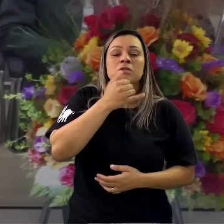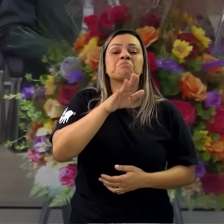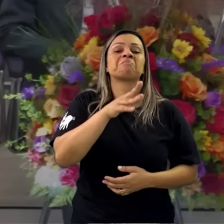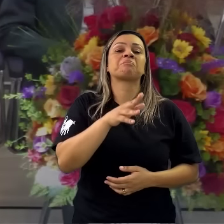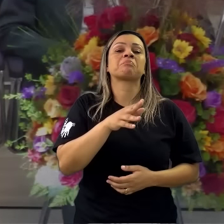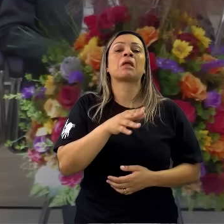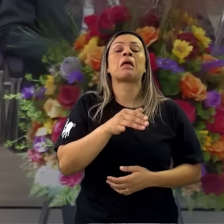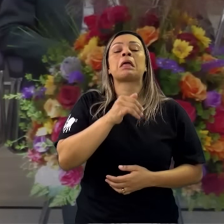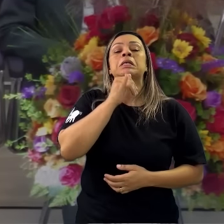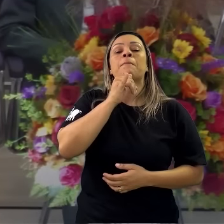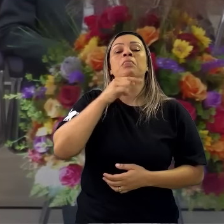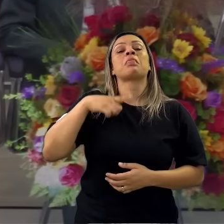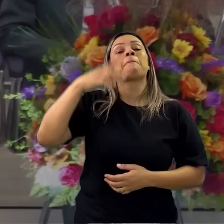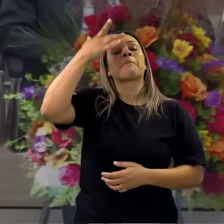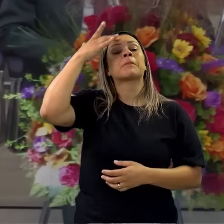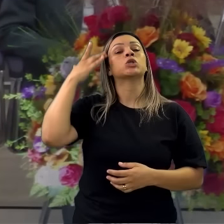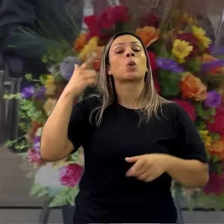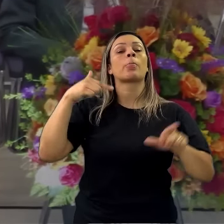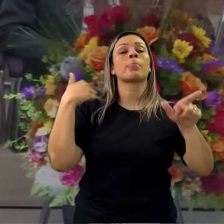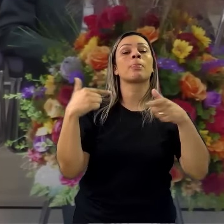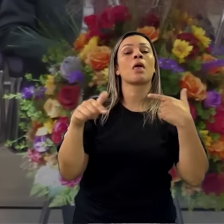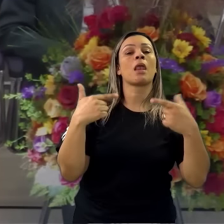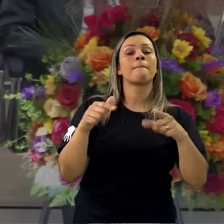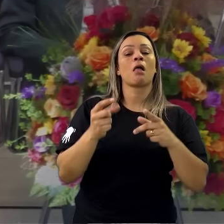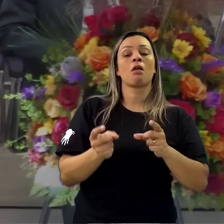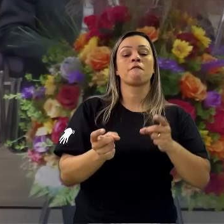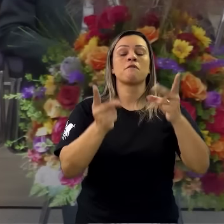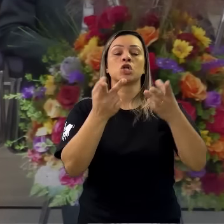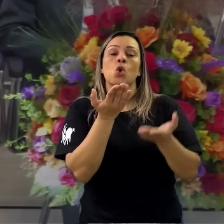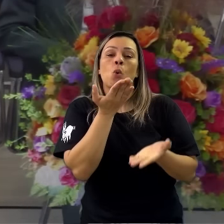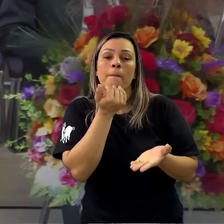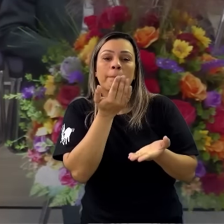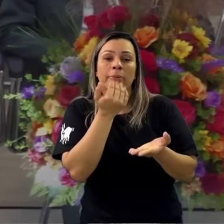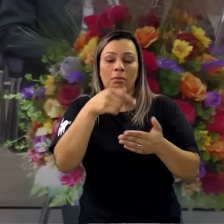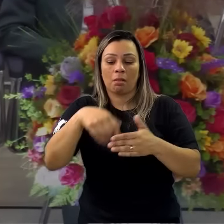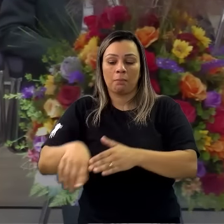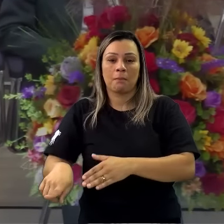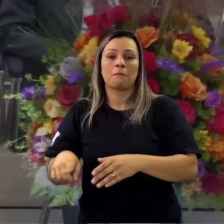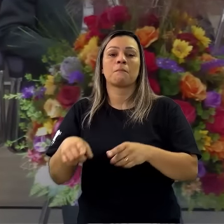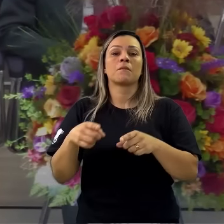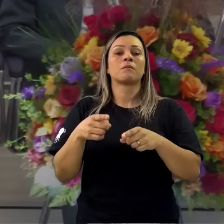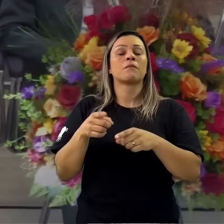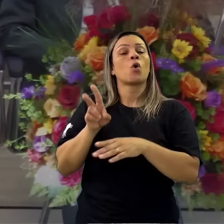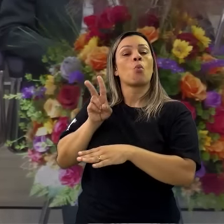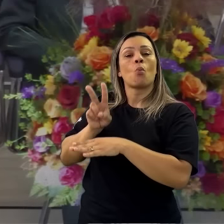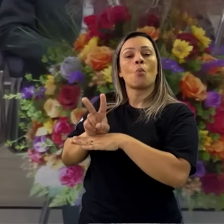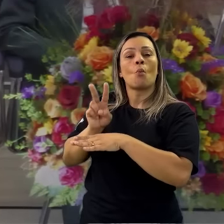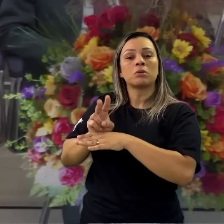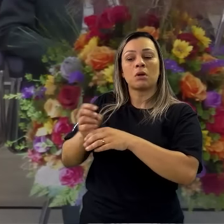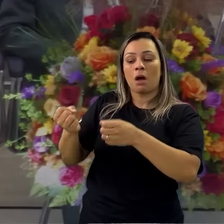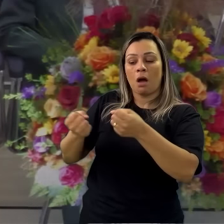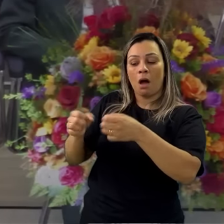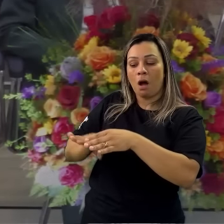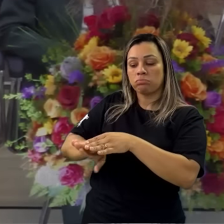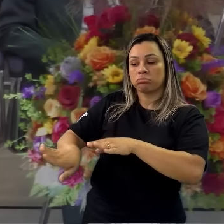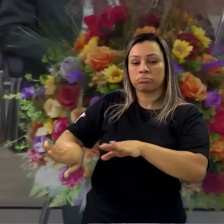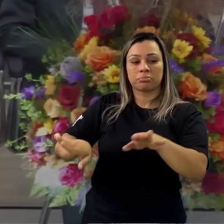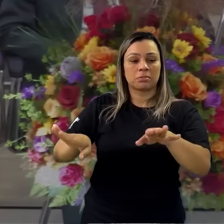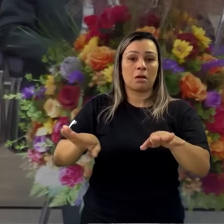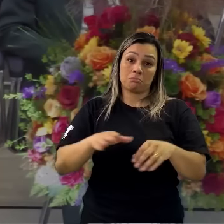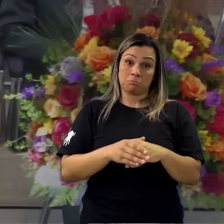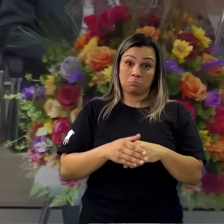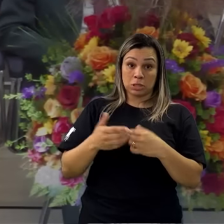cantina você sabia que tem irmãos que nunca vai sair do estacionamento e não é porque não tem qualidades em virtudes é porque Jesus chamou para colocar lá